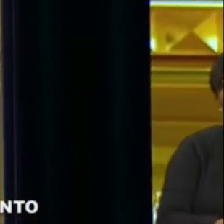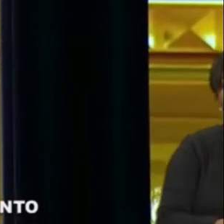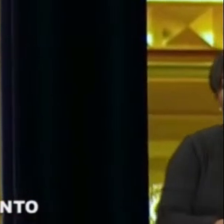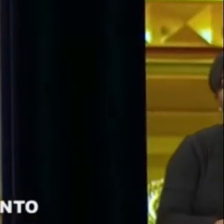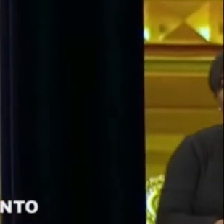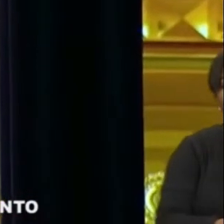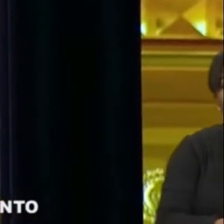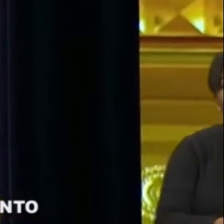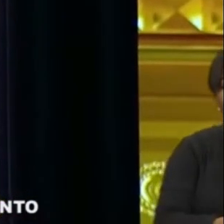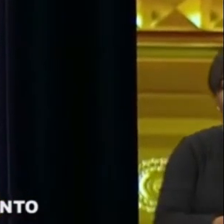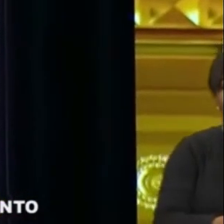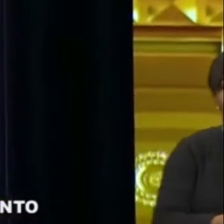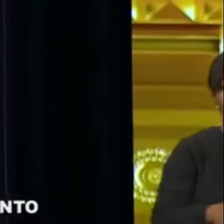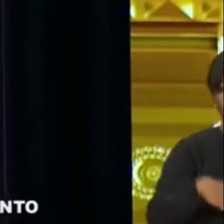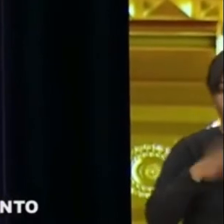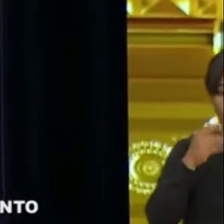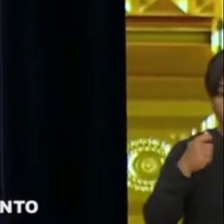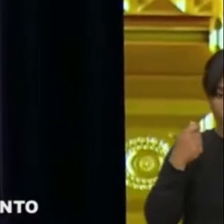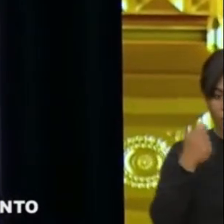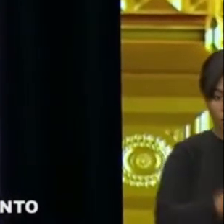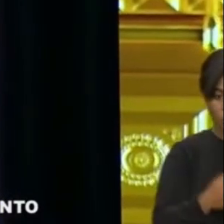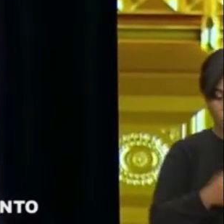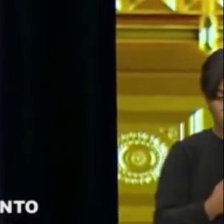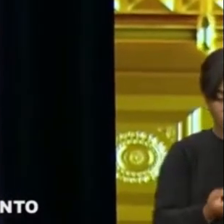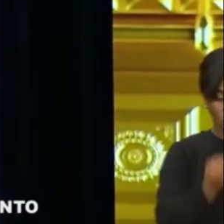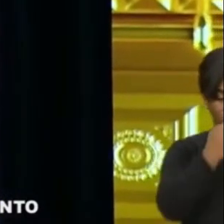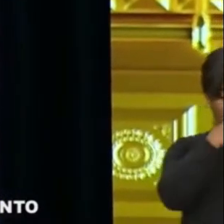Sua maior luta é dentro de você.